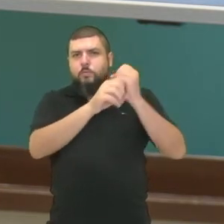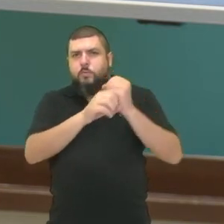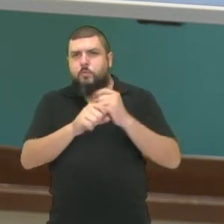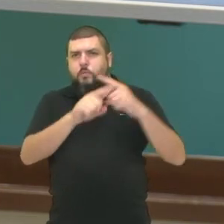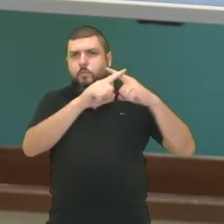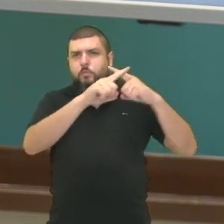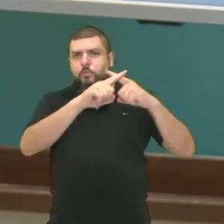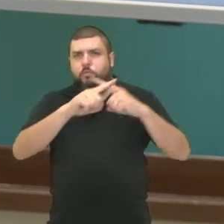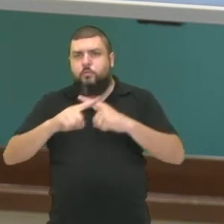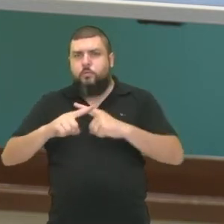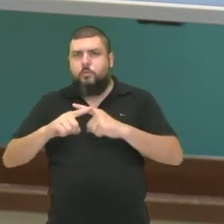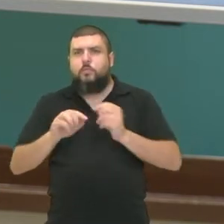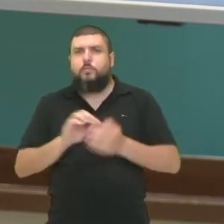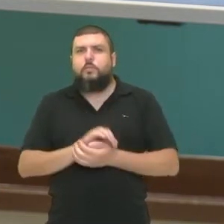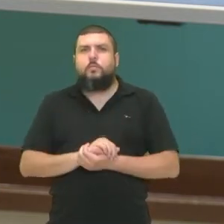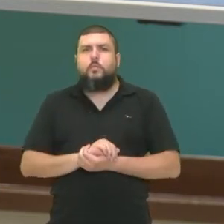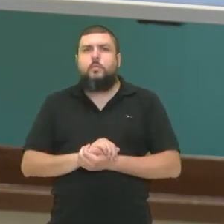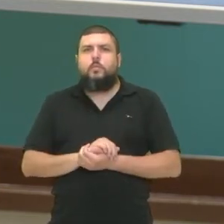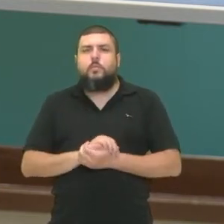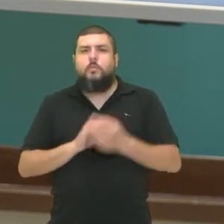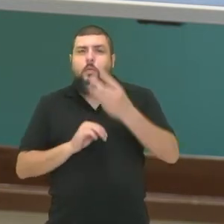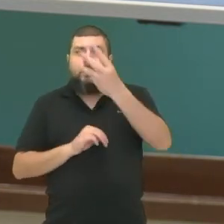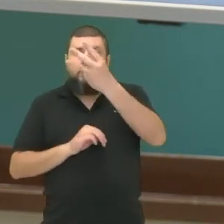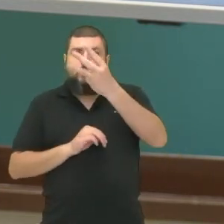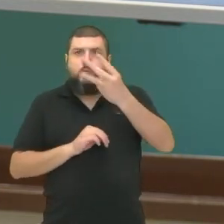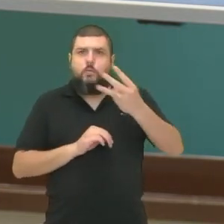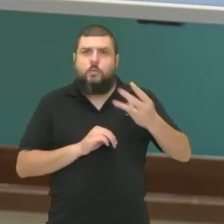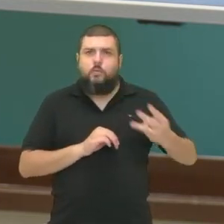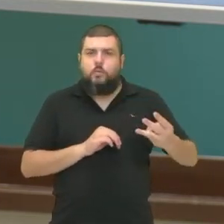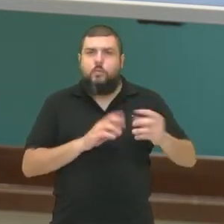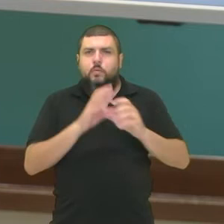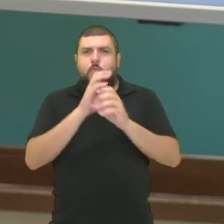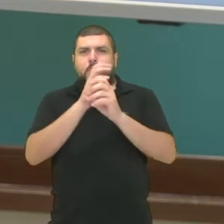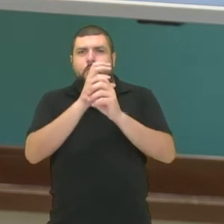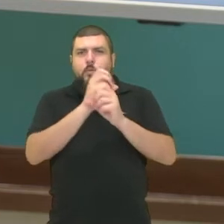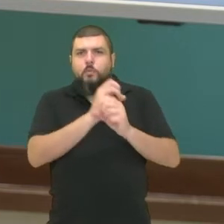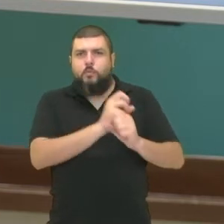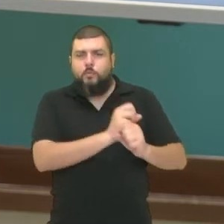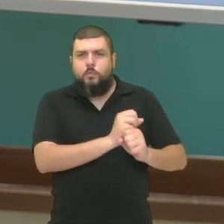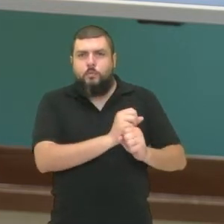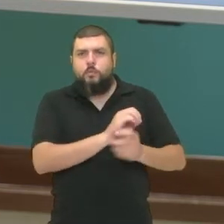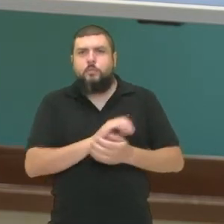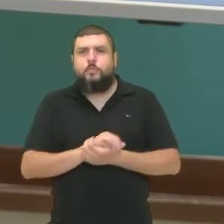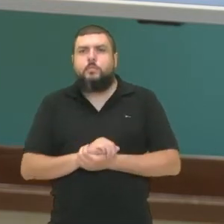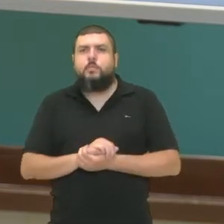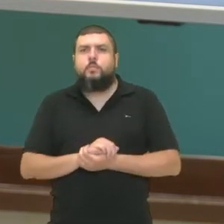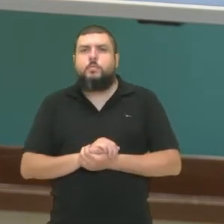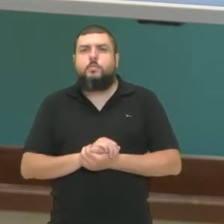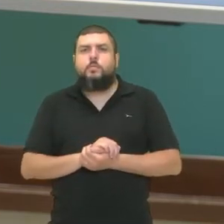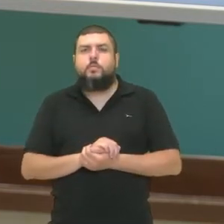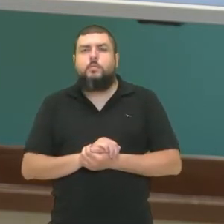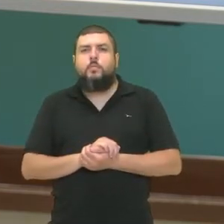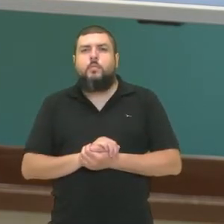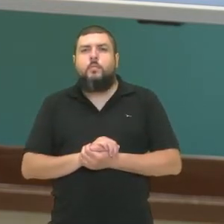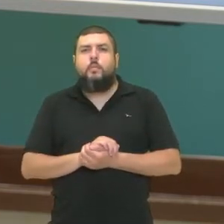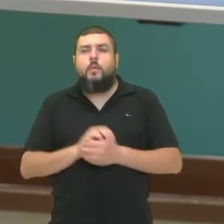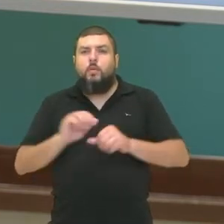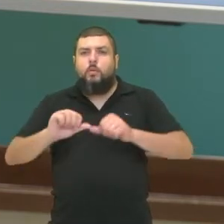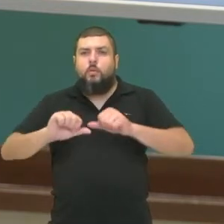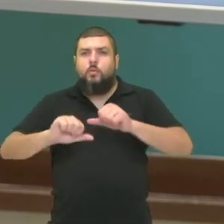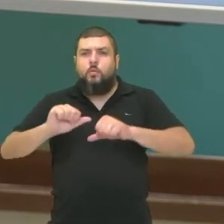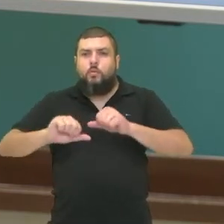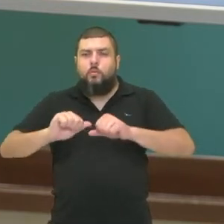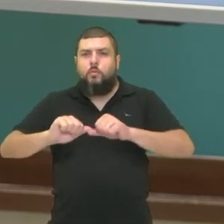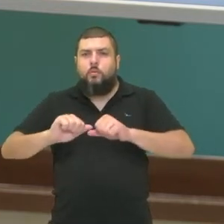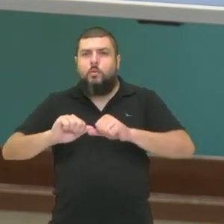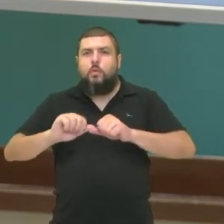as diagonais secundárias, ó, 1 vezes menos 1, menos 1 vezes 7, menos 7. Sinal trocado, 7. E